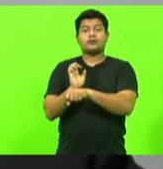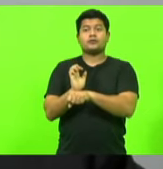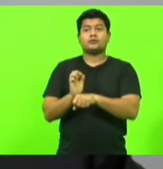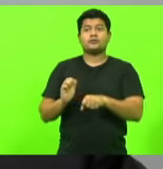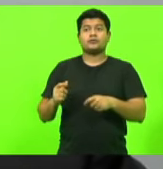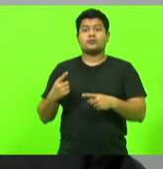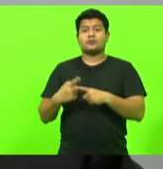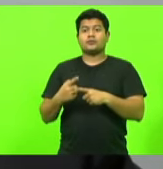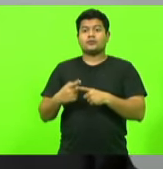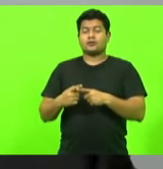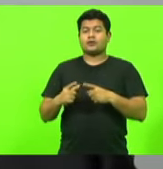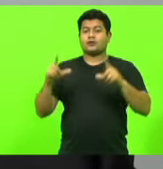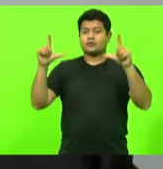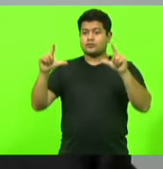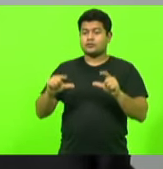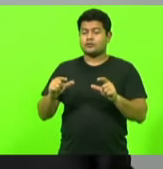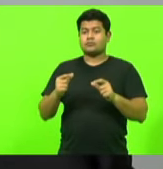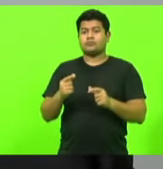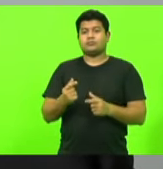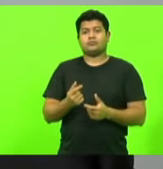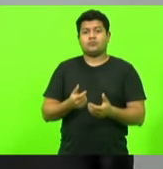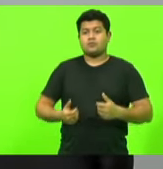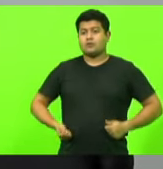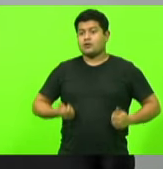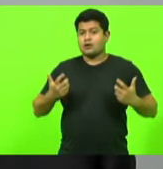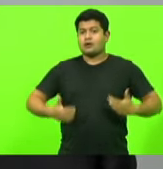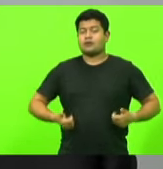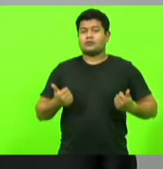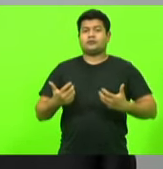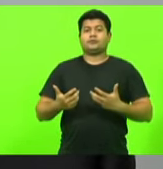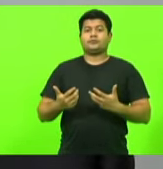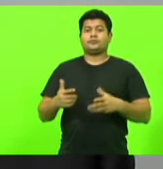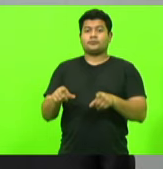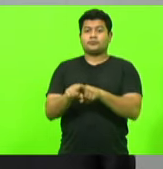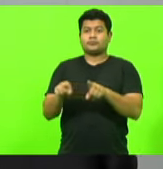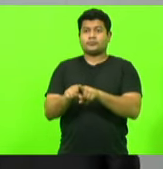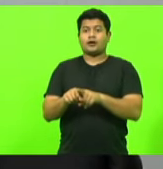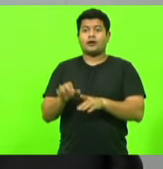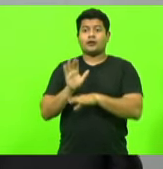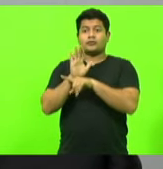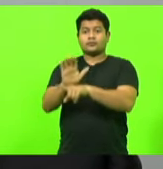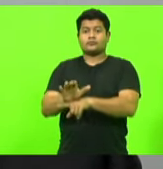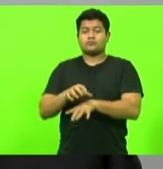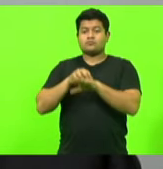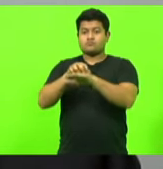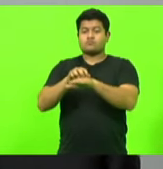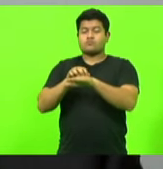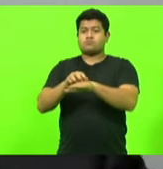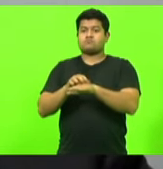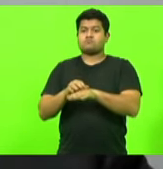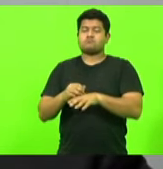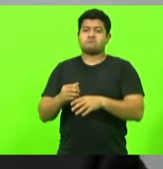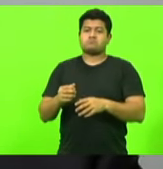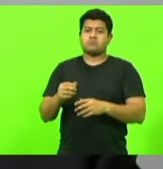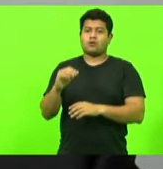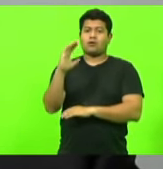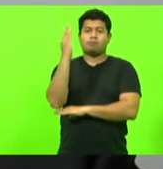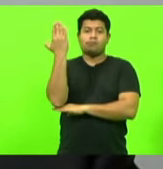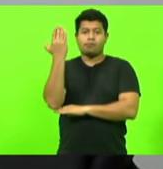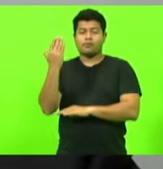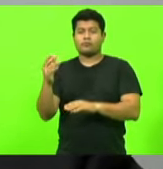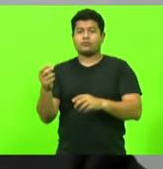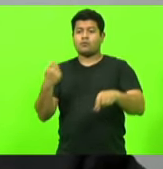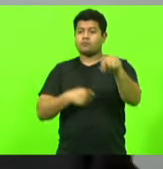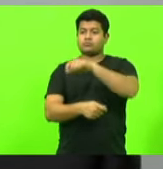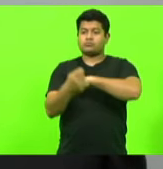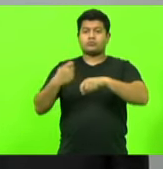muito e beneficiar também o escoamento da produção, seja setor madeireiro, seja no setor do